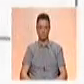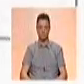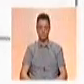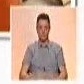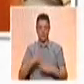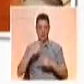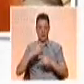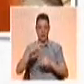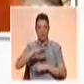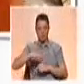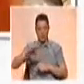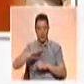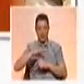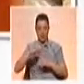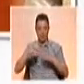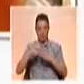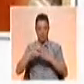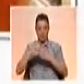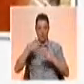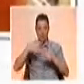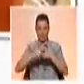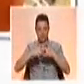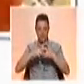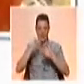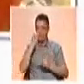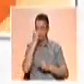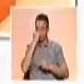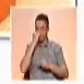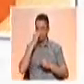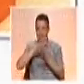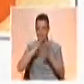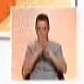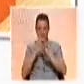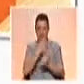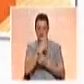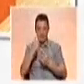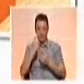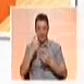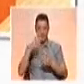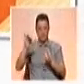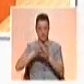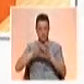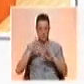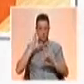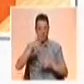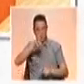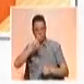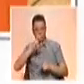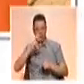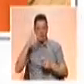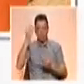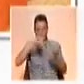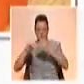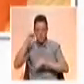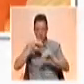O Núcleo de Braga da Quercs realiza uma oficina sobre sabonetes artesanais. Cada participante pode escolher os seus próprios aromas, criando